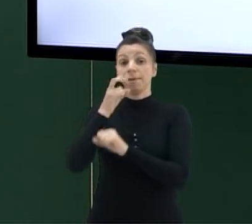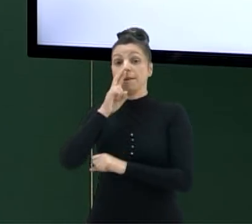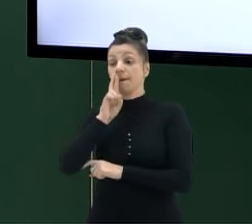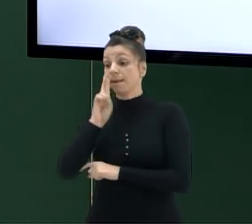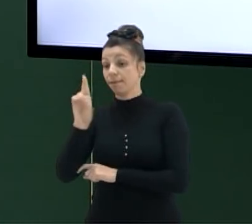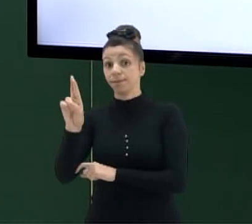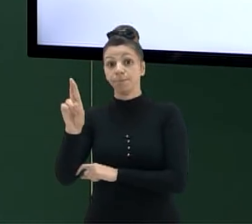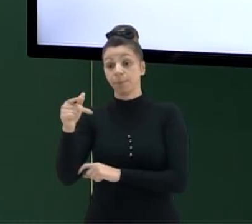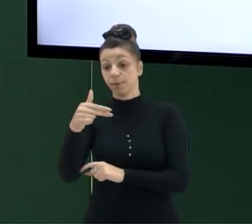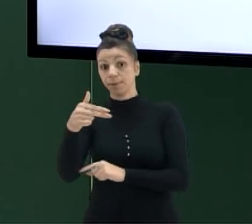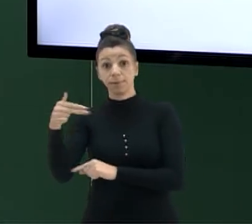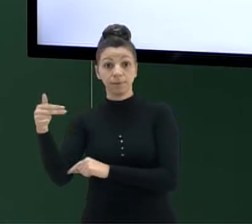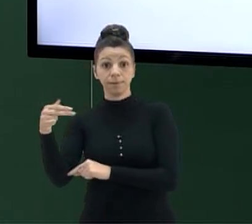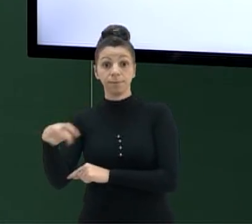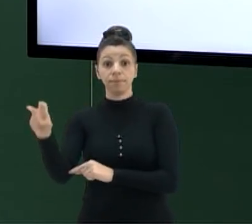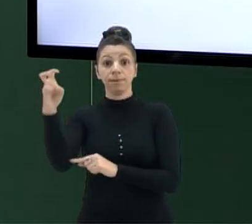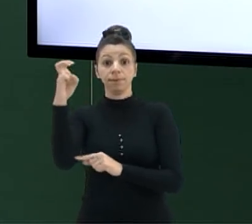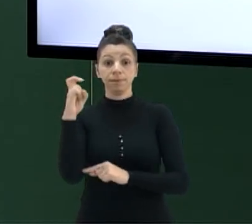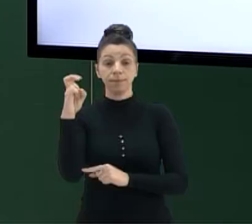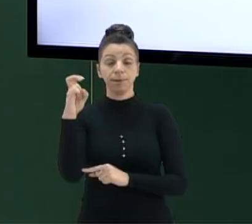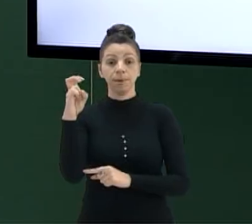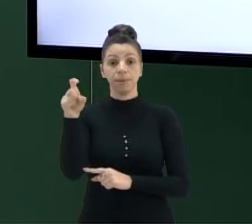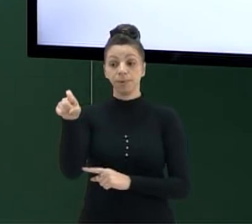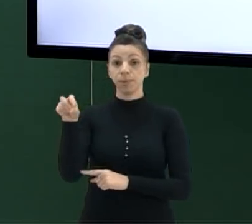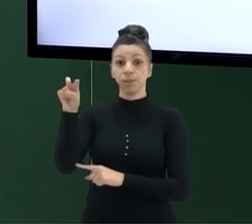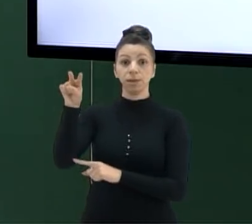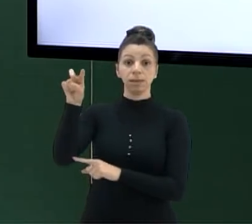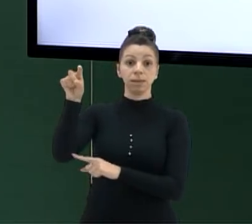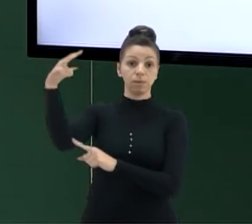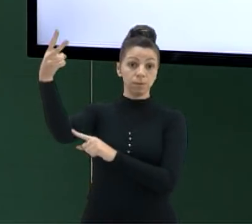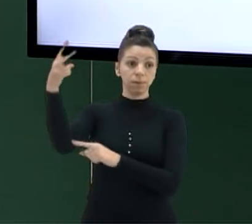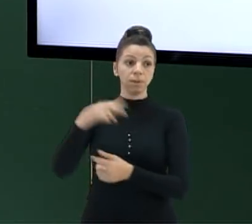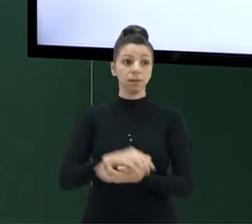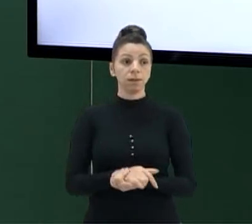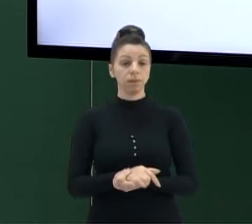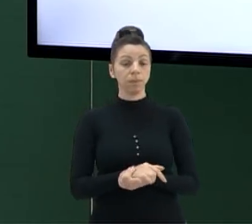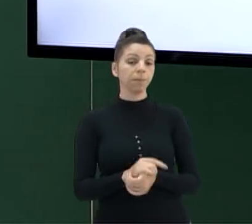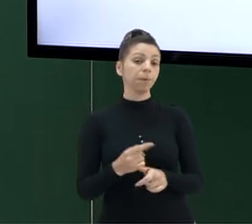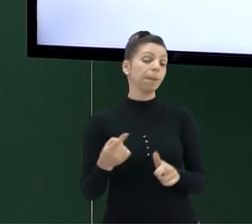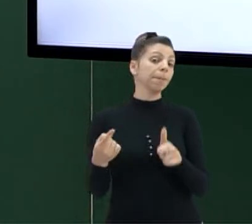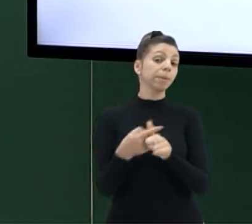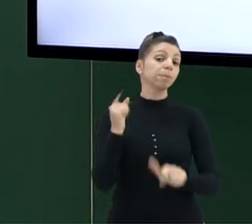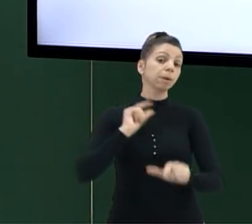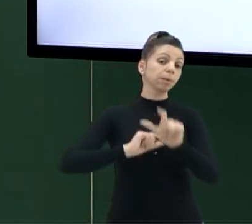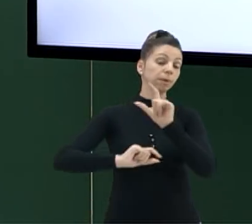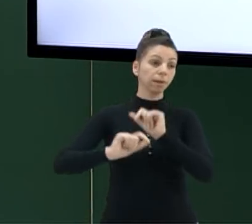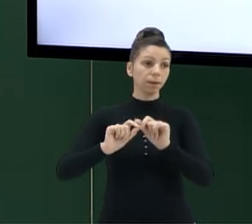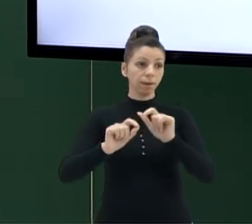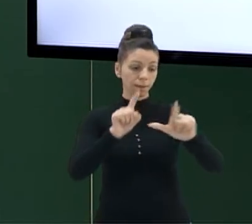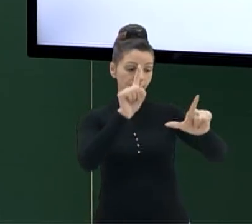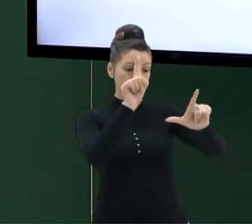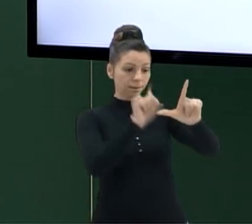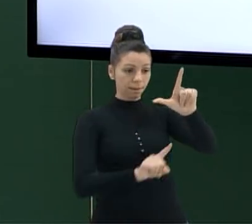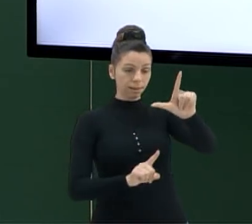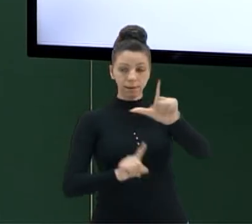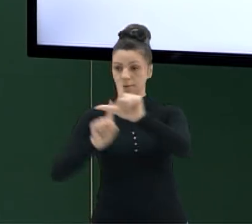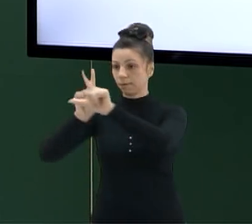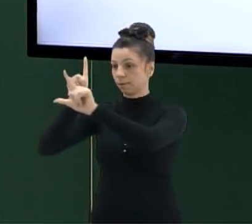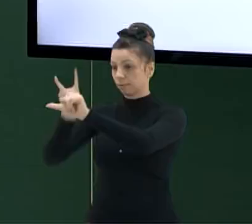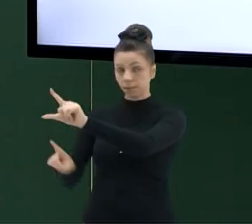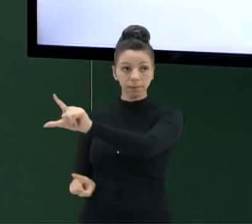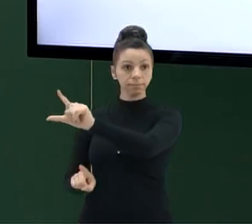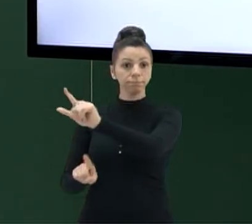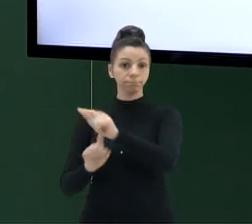5x ao quadrado. Primeira coisa, o que eu tenho que olhar? A minha letra. Então, eu sei que aqui eu tenho que ter o